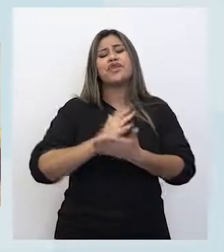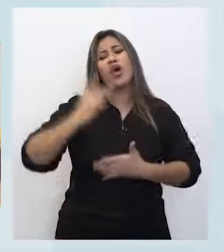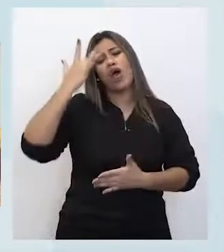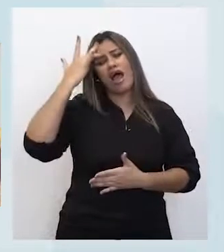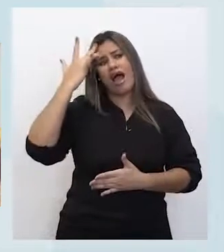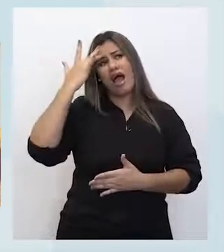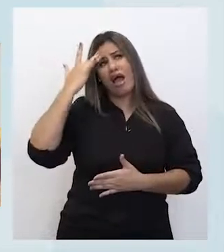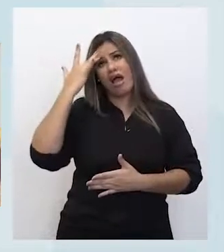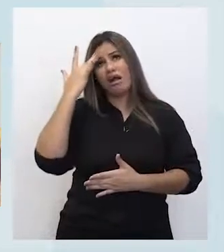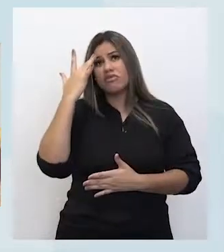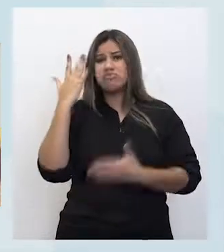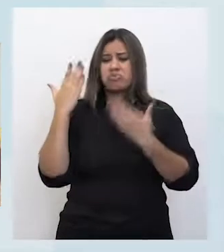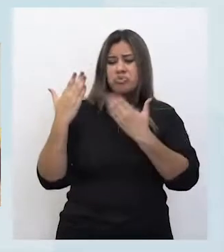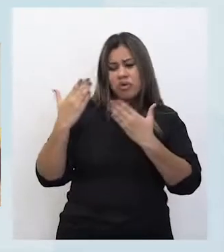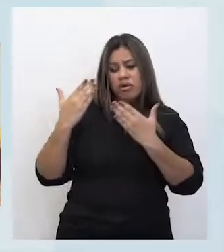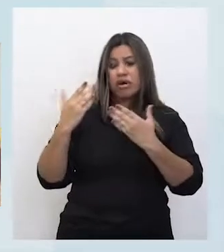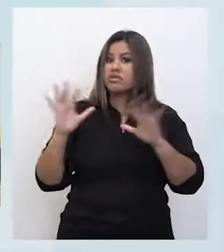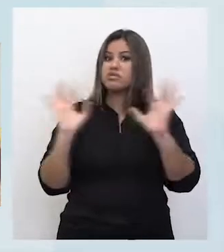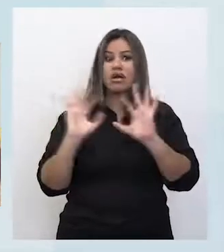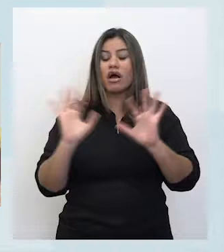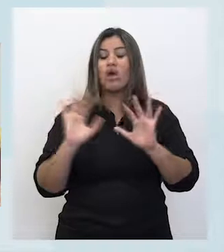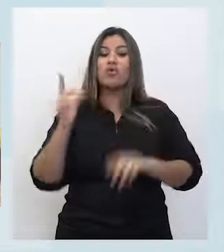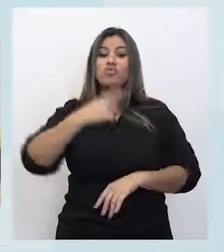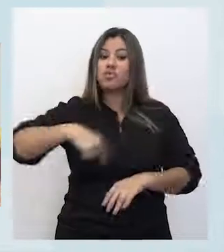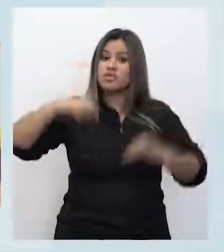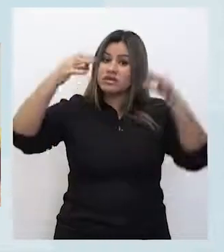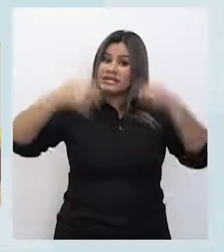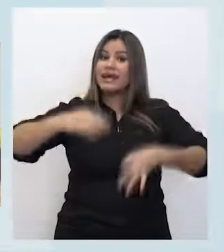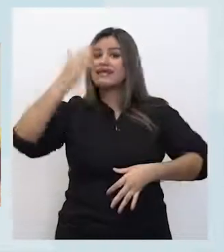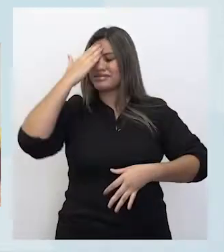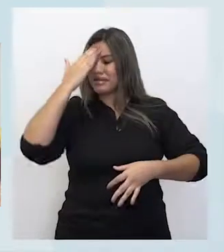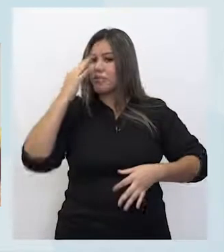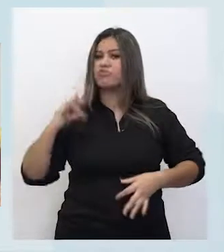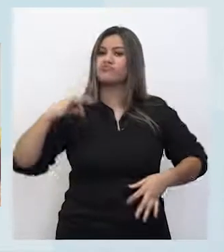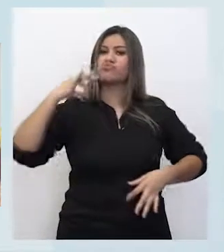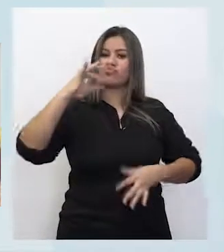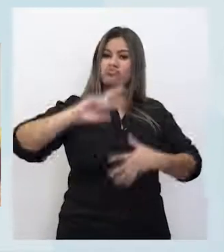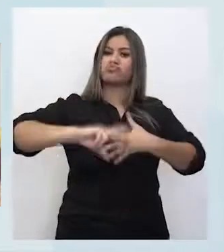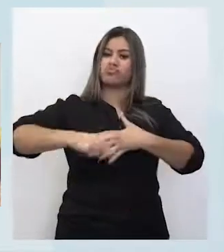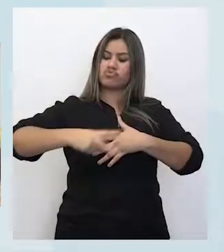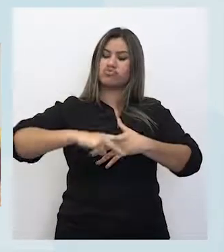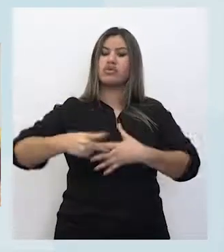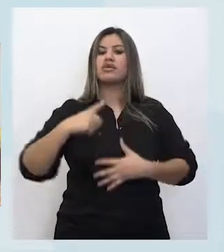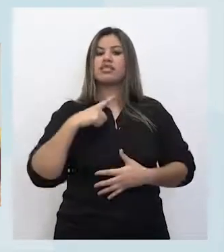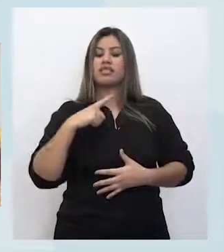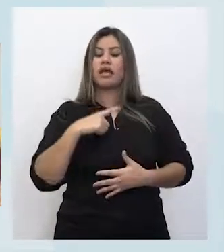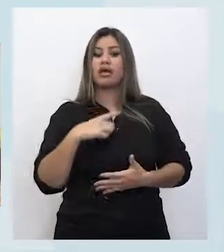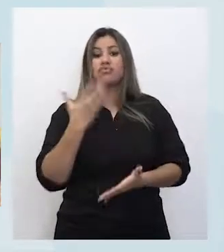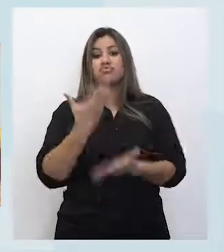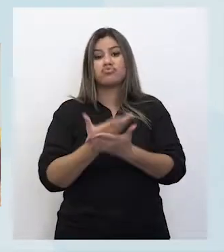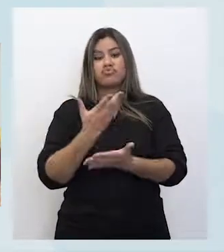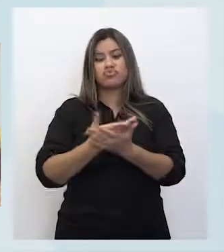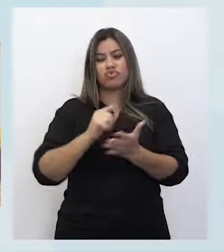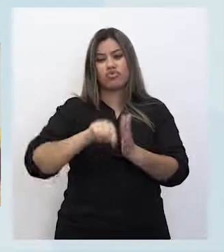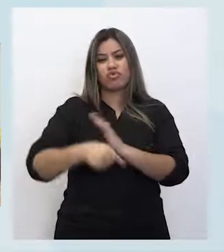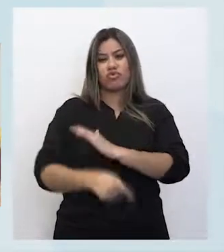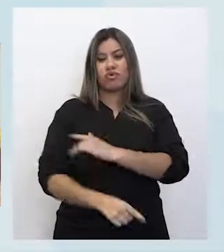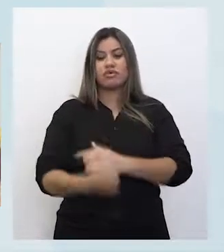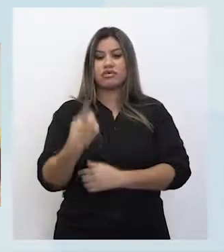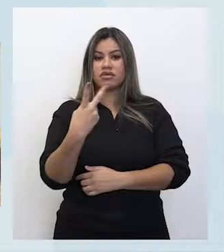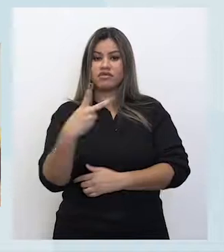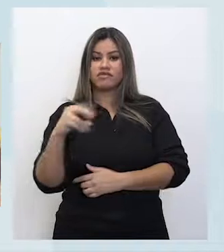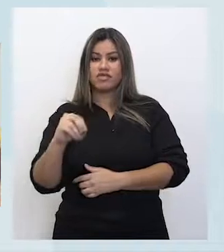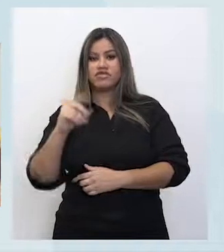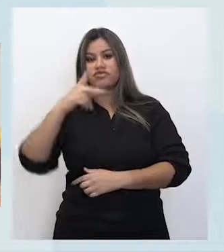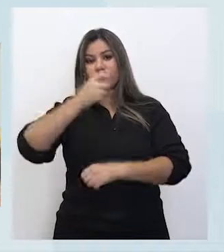catastróficas para o meio ambiente. Agora, um estudo elaborado por 120 especialistas de diferentes países estima